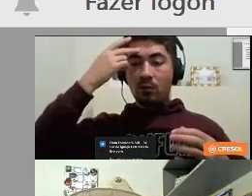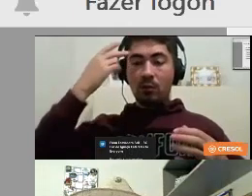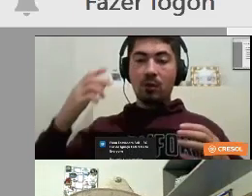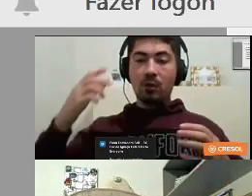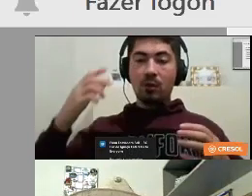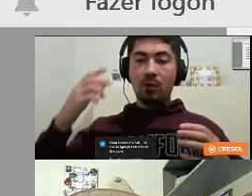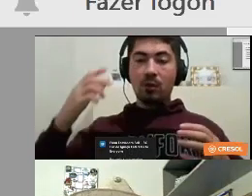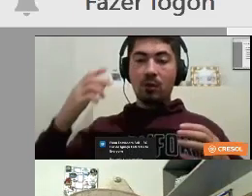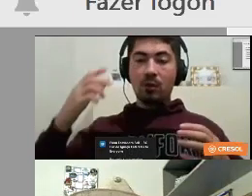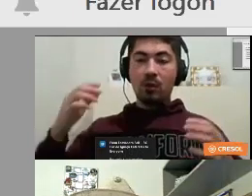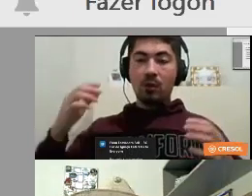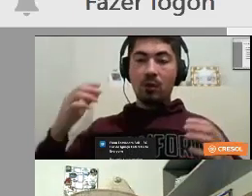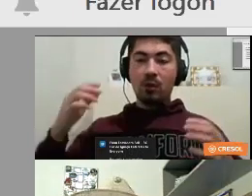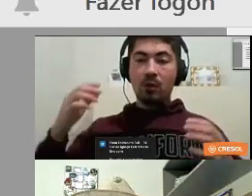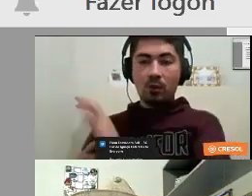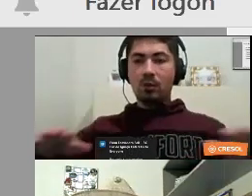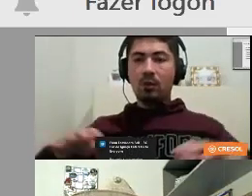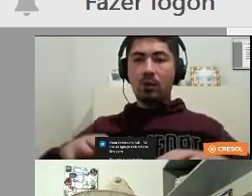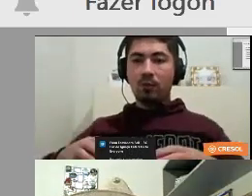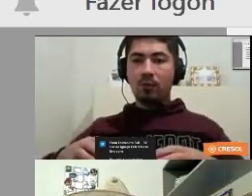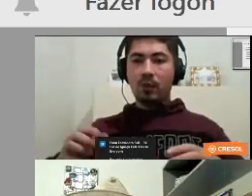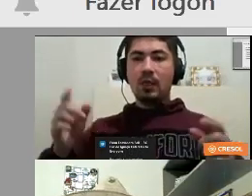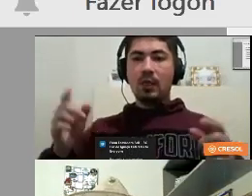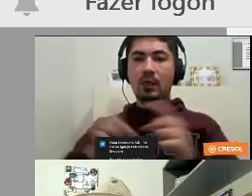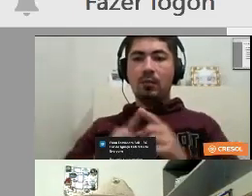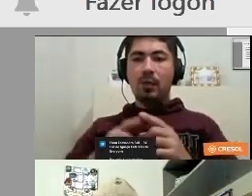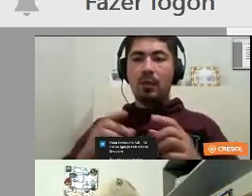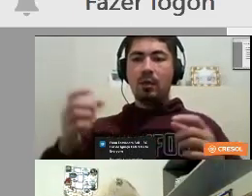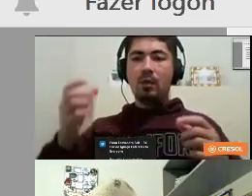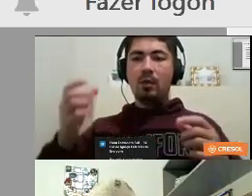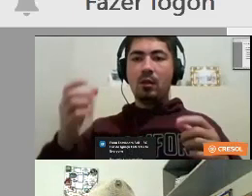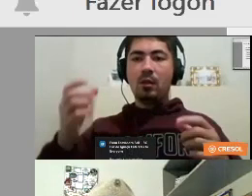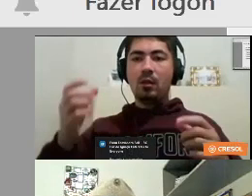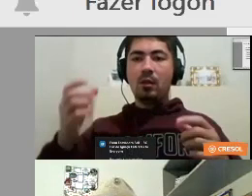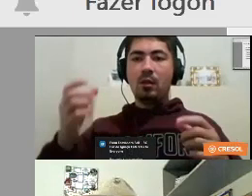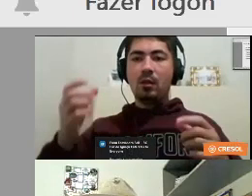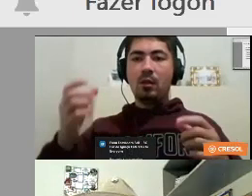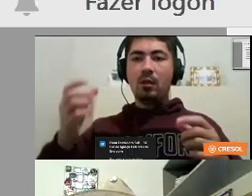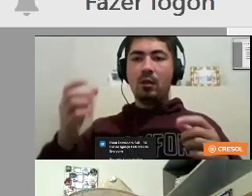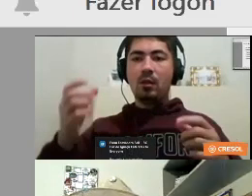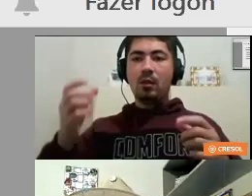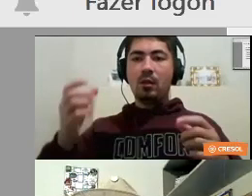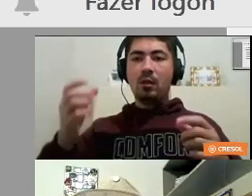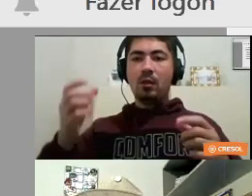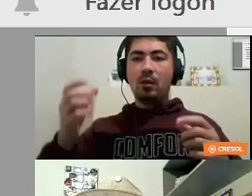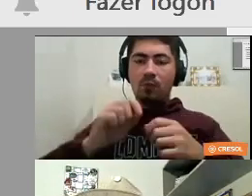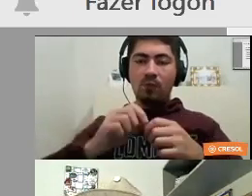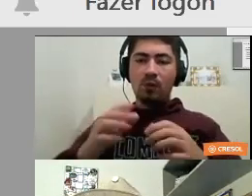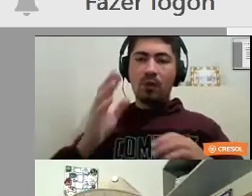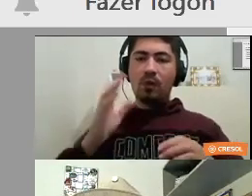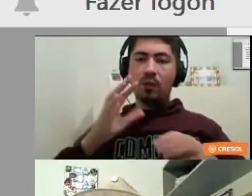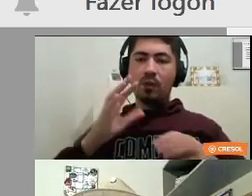fazer pesquisa dessa doença. Então, o custo para que nós consigamos erradicar a